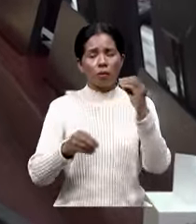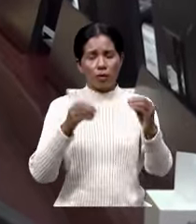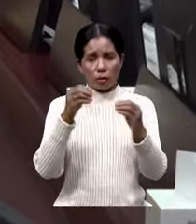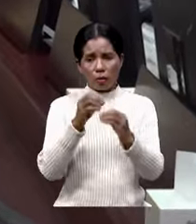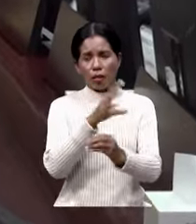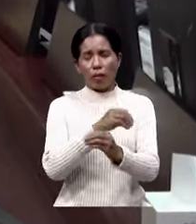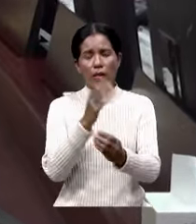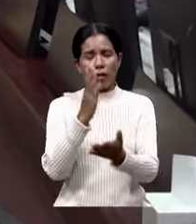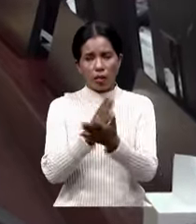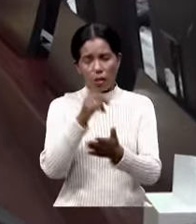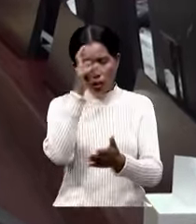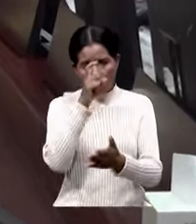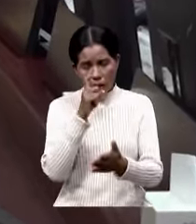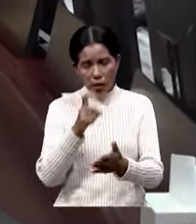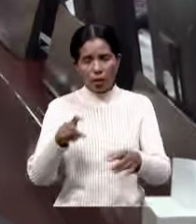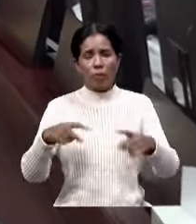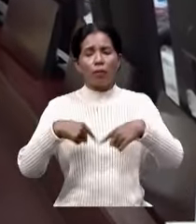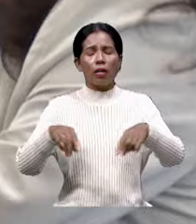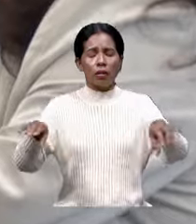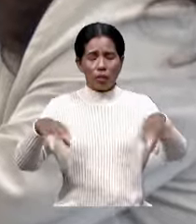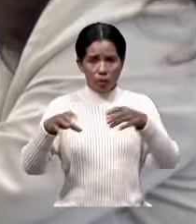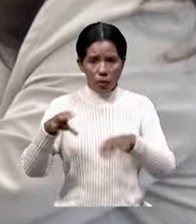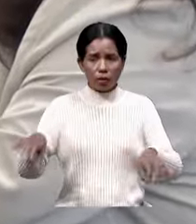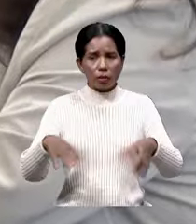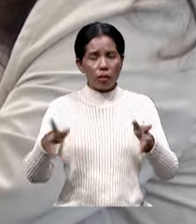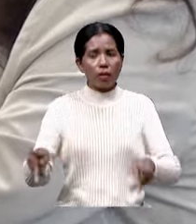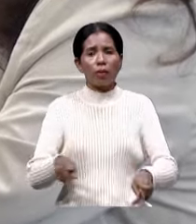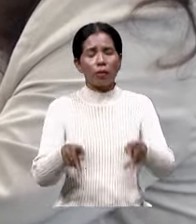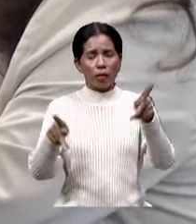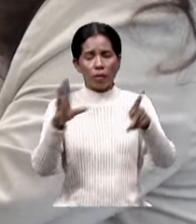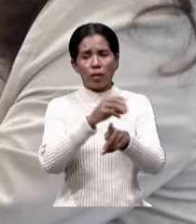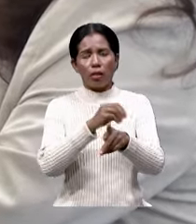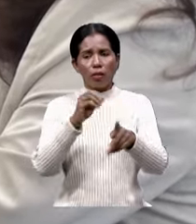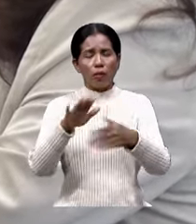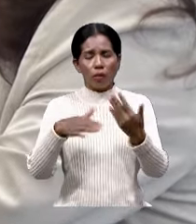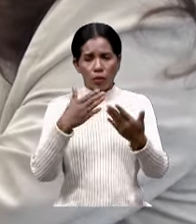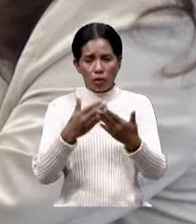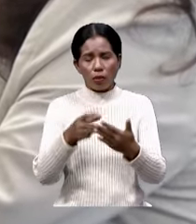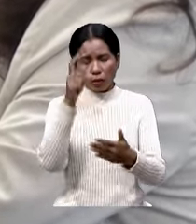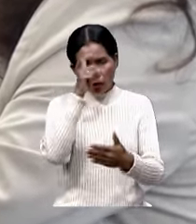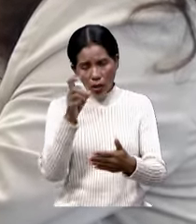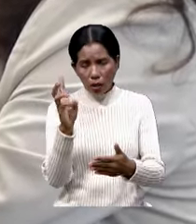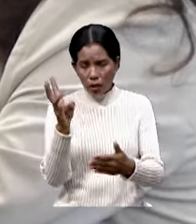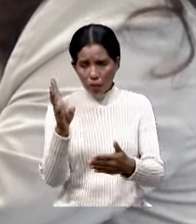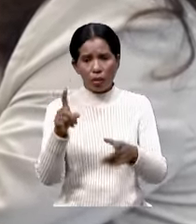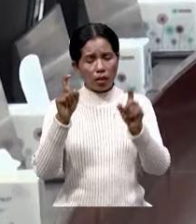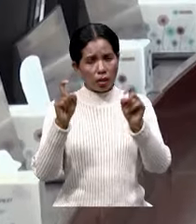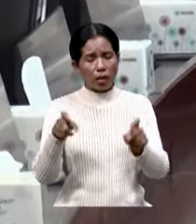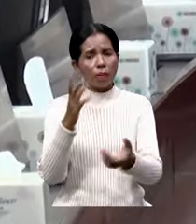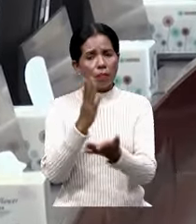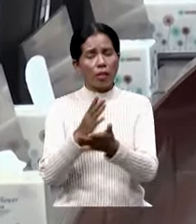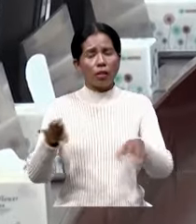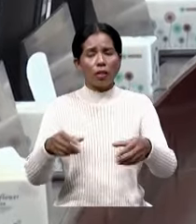fixação limite idade ba serviço funcionário público no agente administrativo sira, ne beto a idade ne nulo tem que reforma por